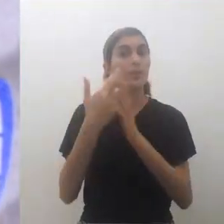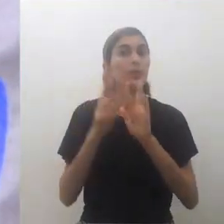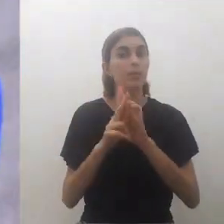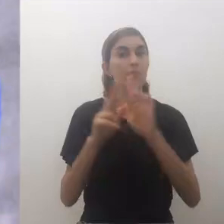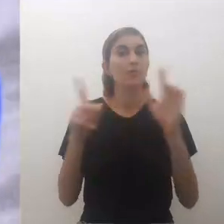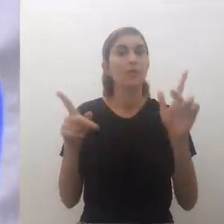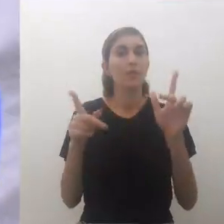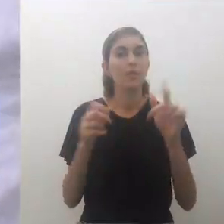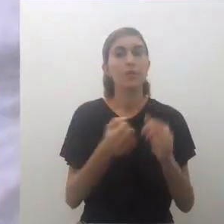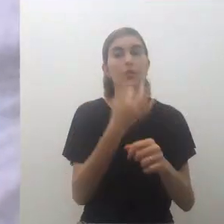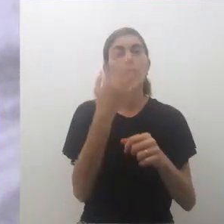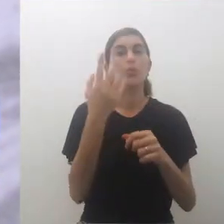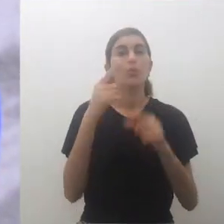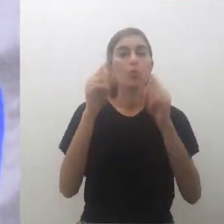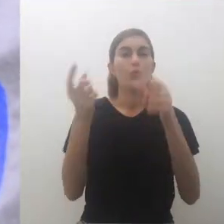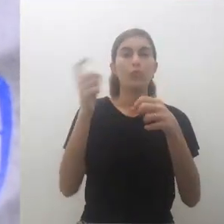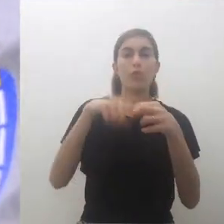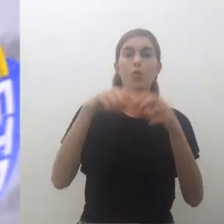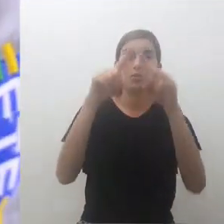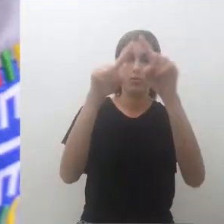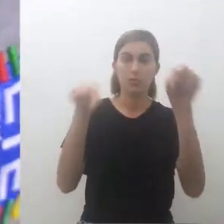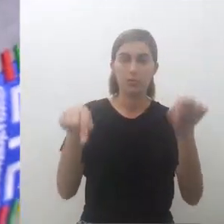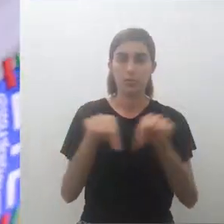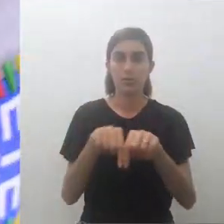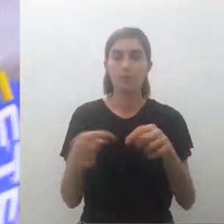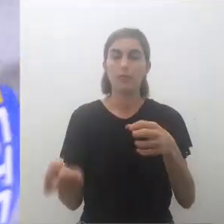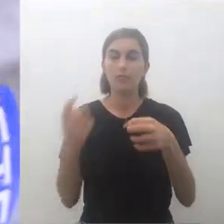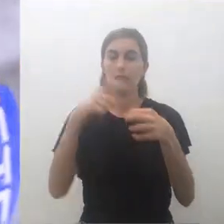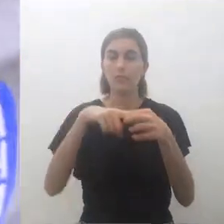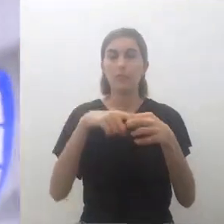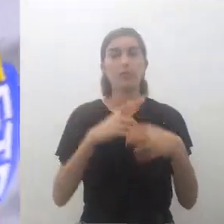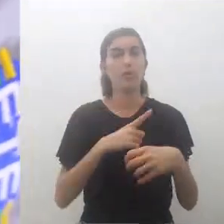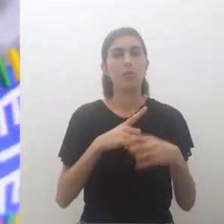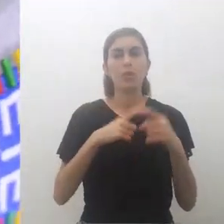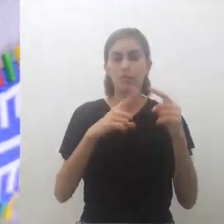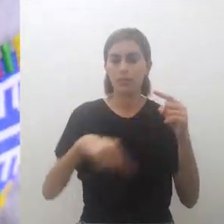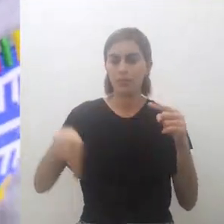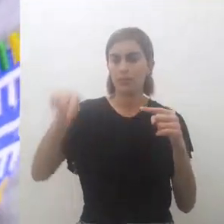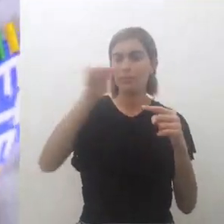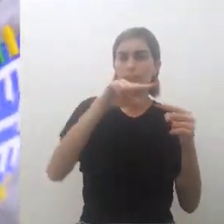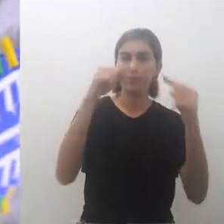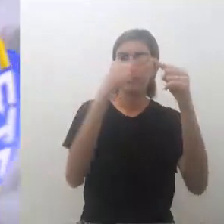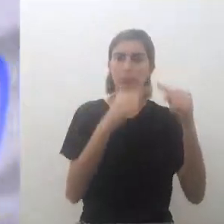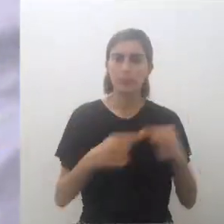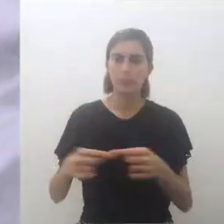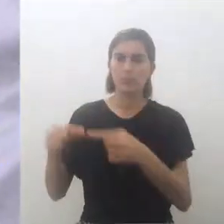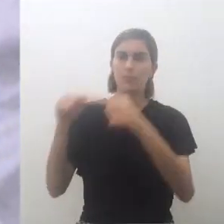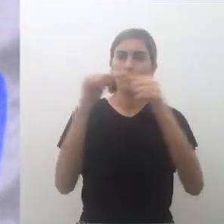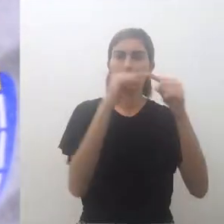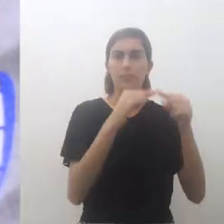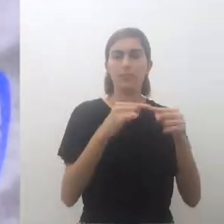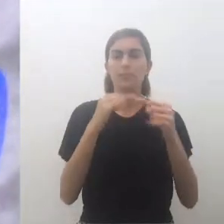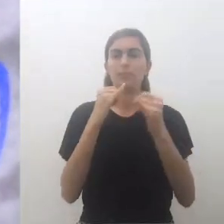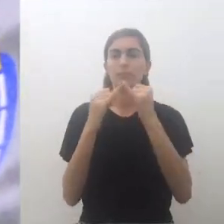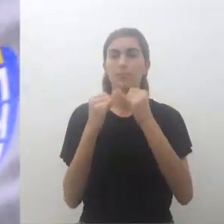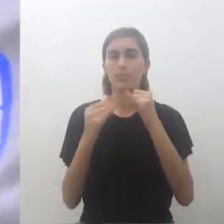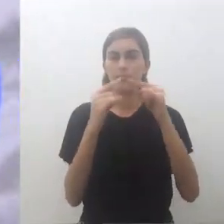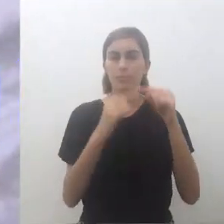de quando eu coloco de volta o triângulo, eu tenho um dinamismo entre as formas